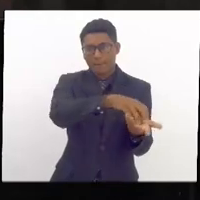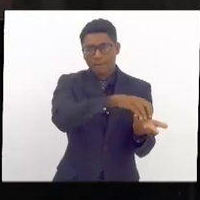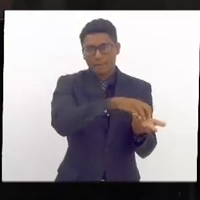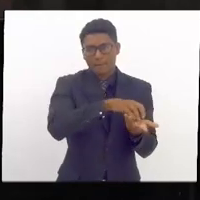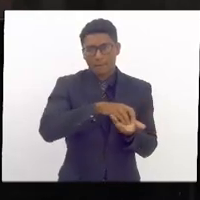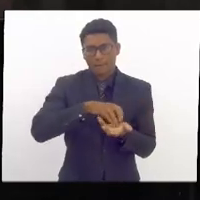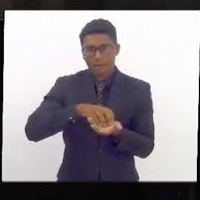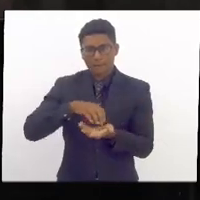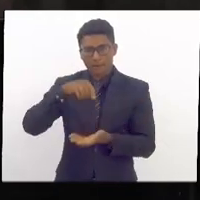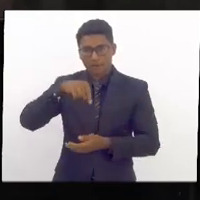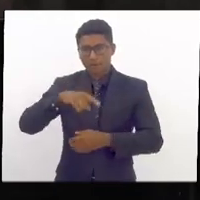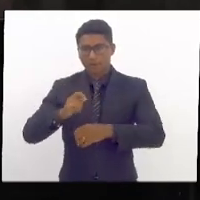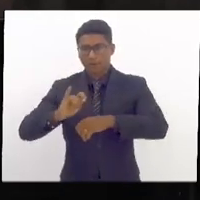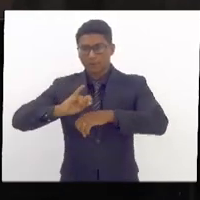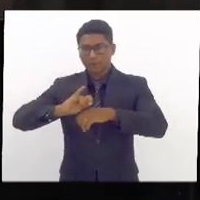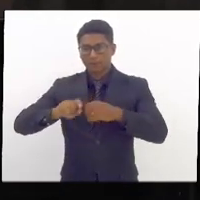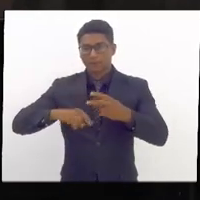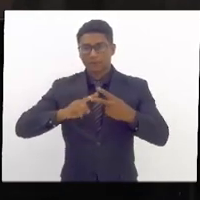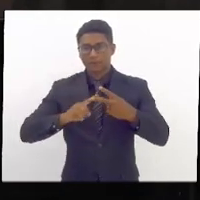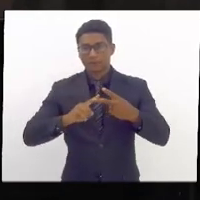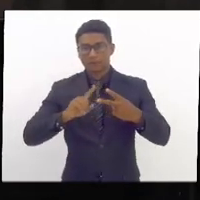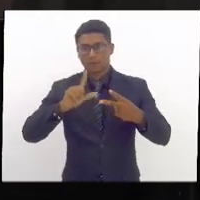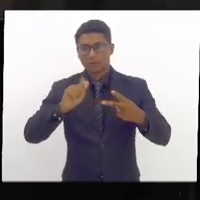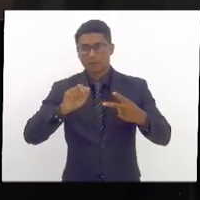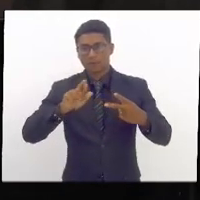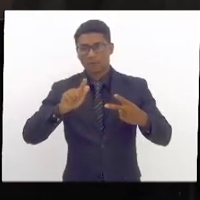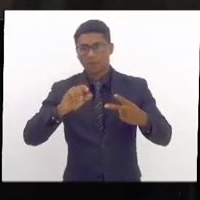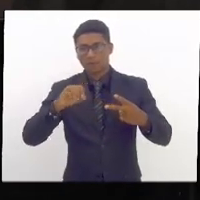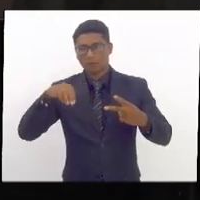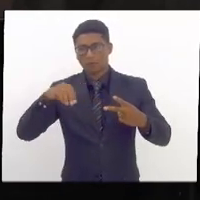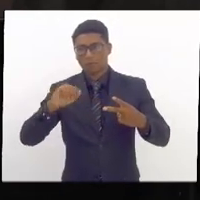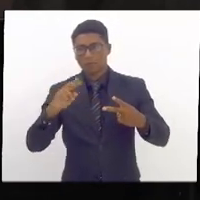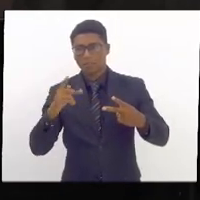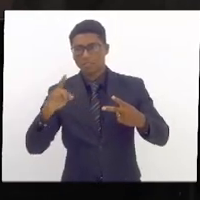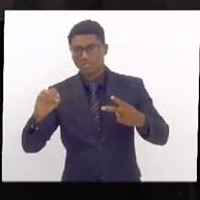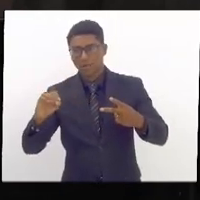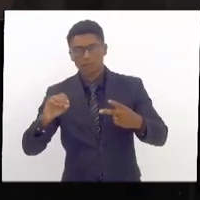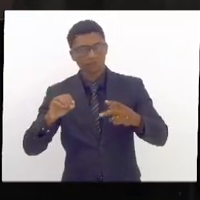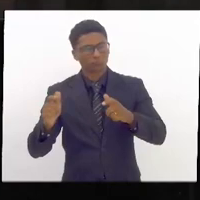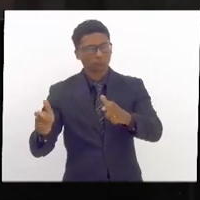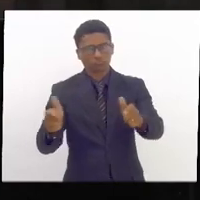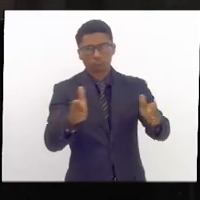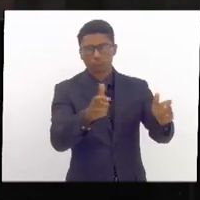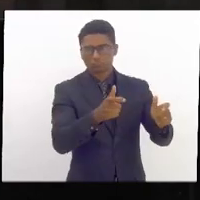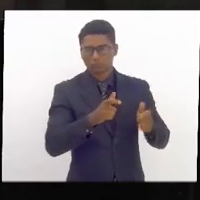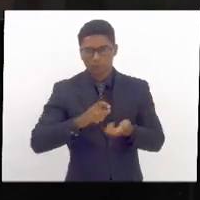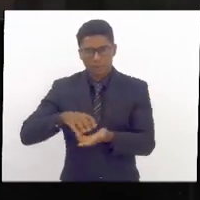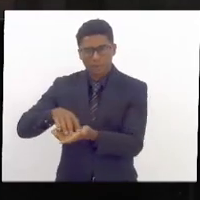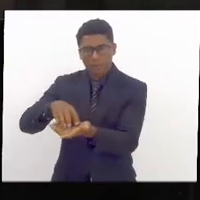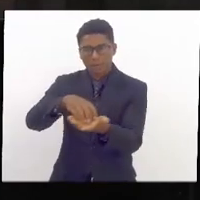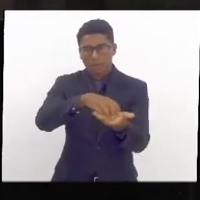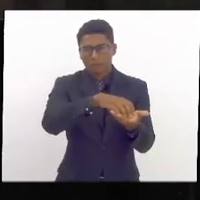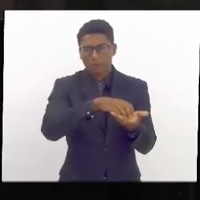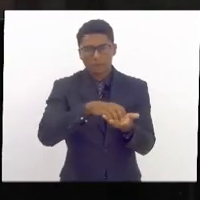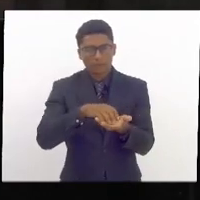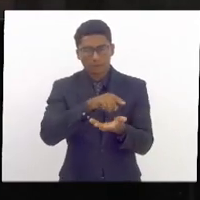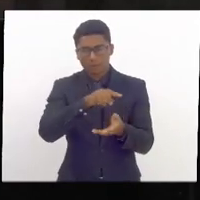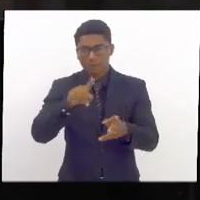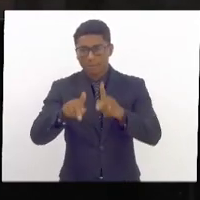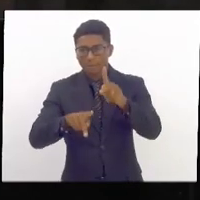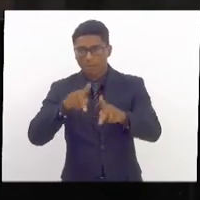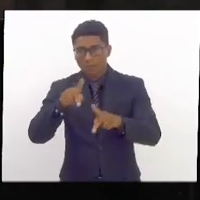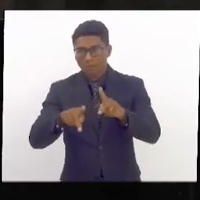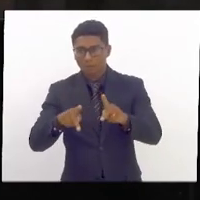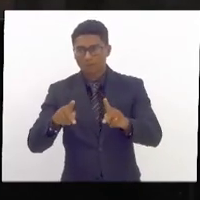do Machado, banquinhas, uma banquinha coletando assinatura da população para saber se